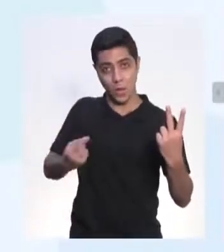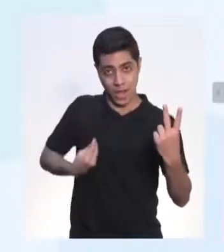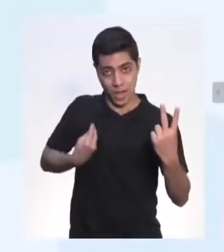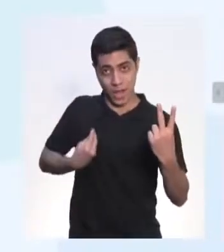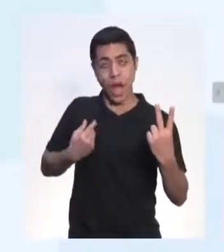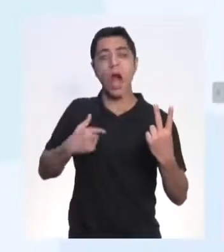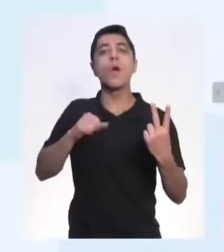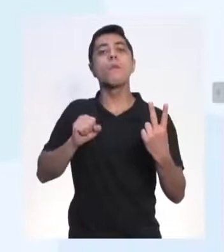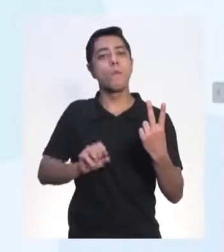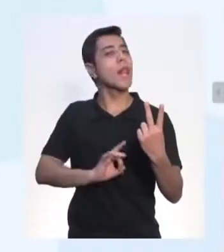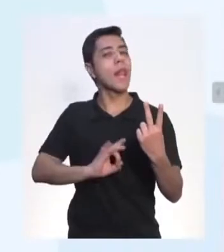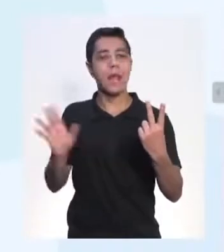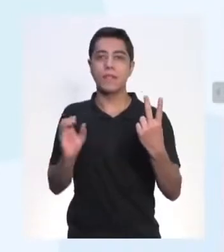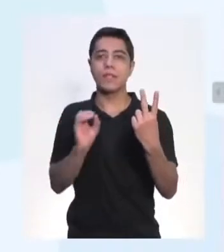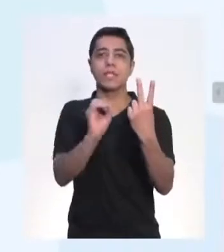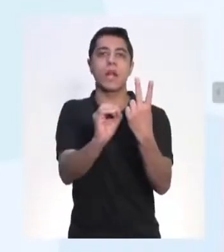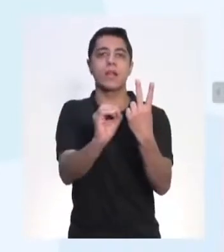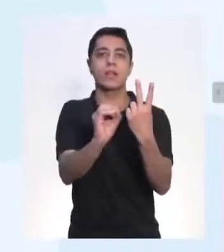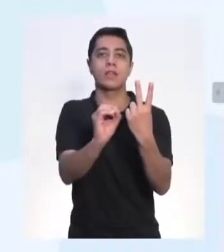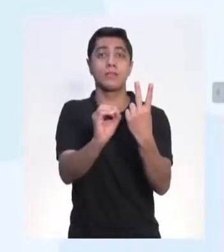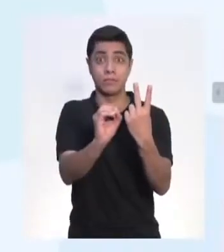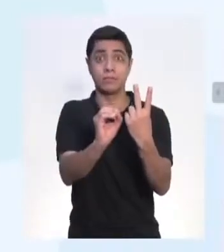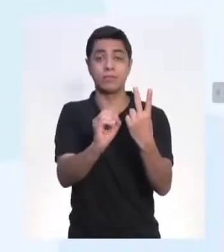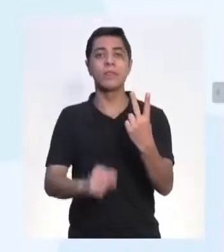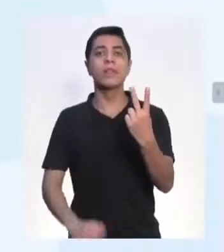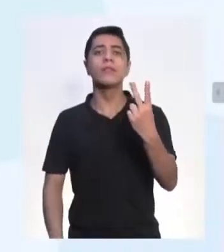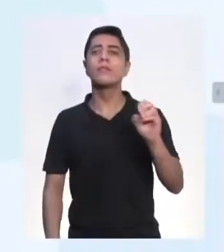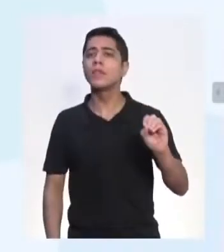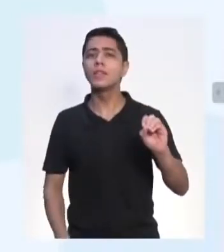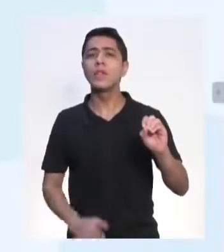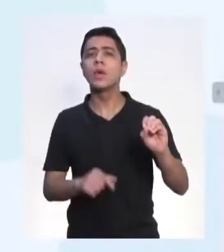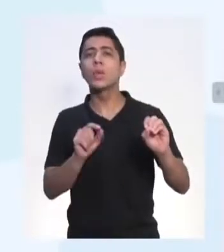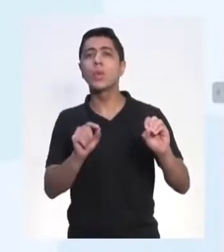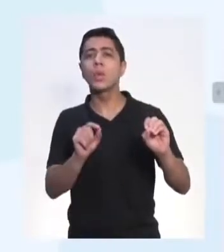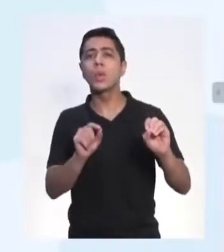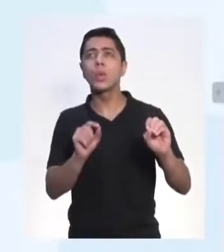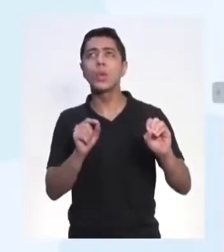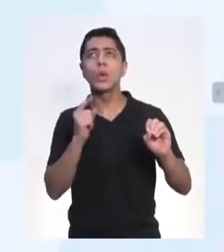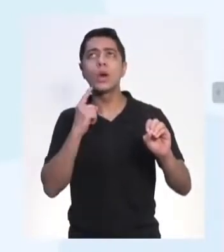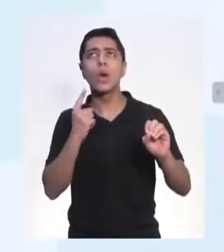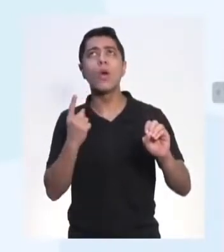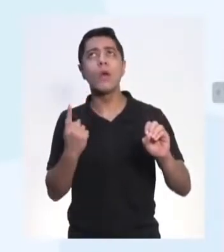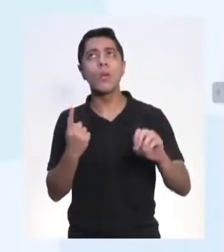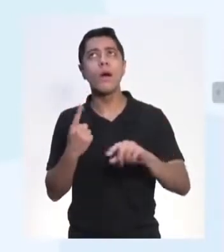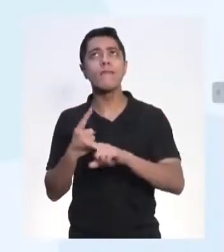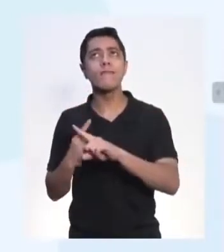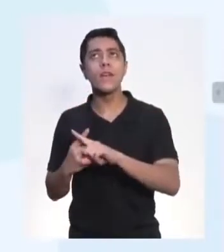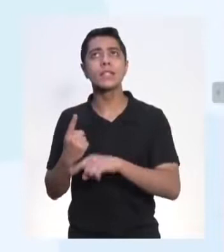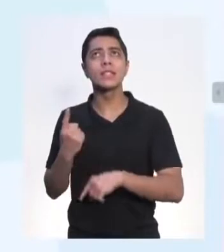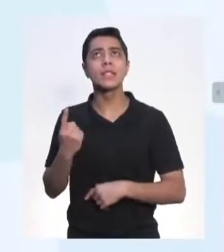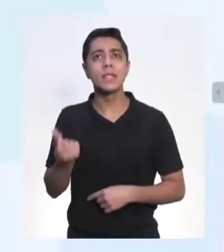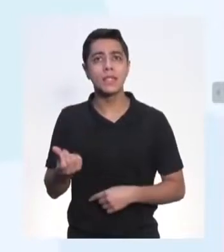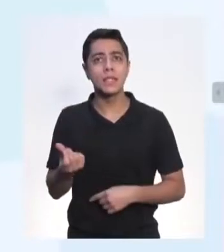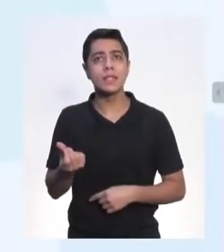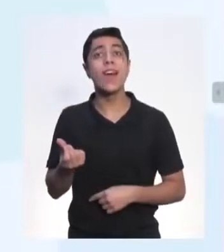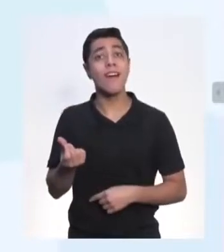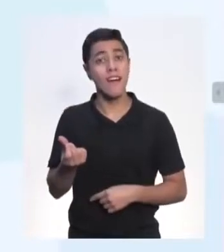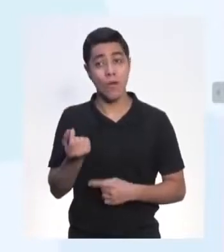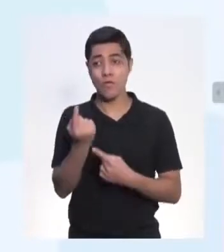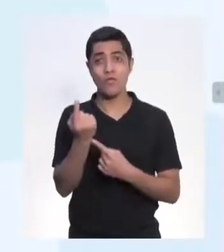aqui. 20 tem 1 vezes 16. Então, 20 tira